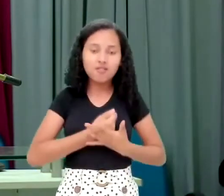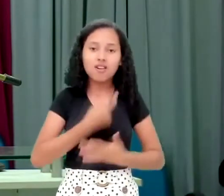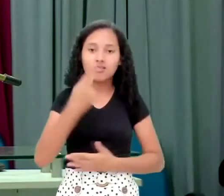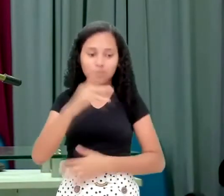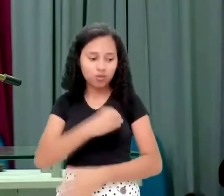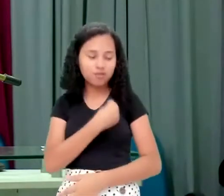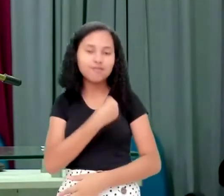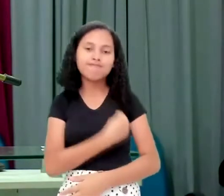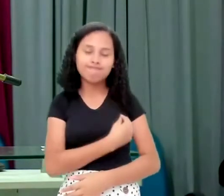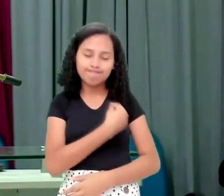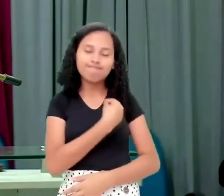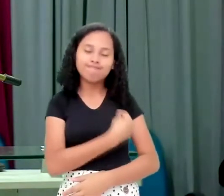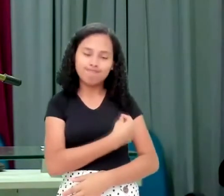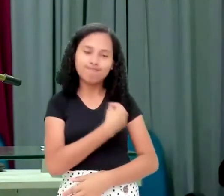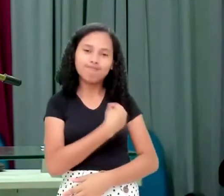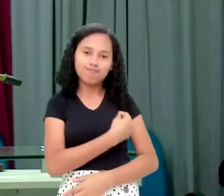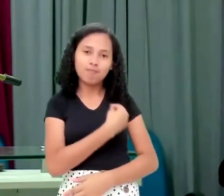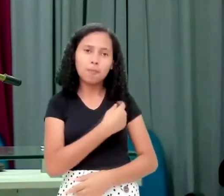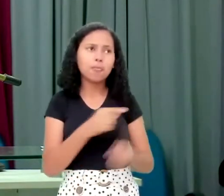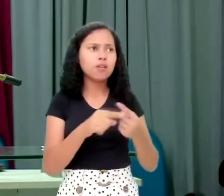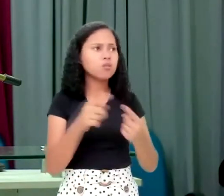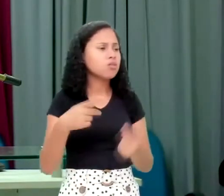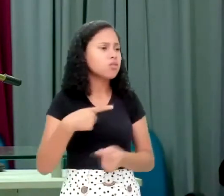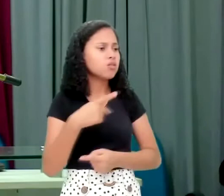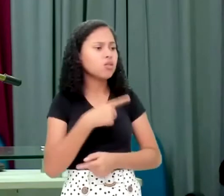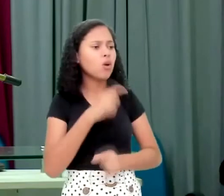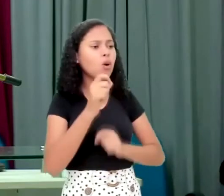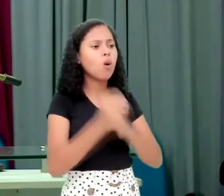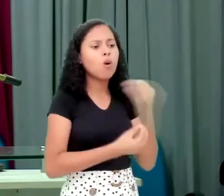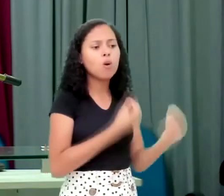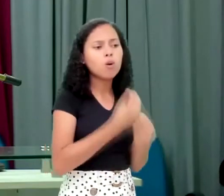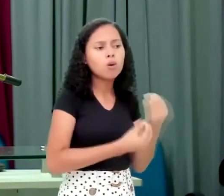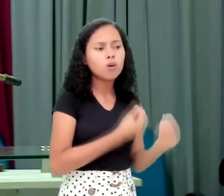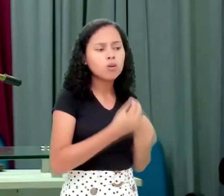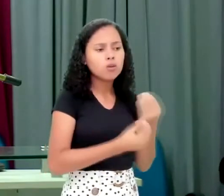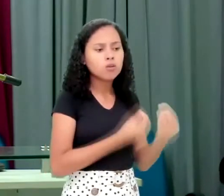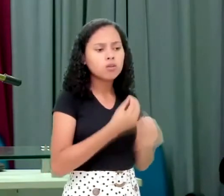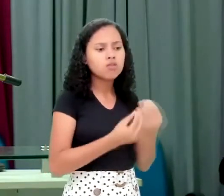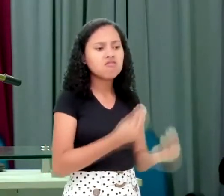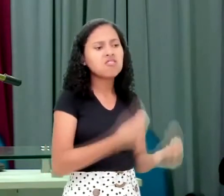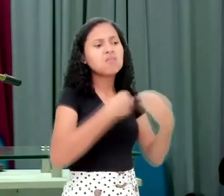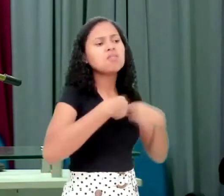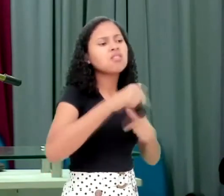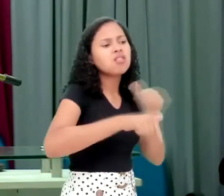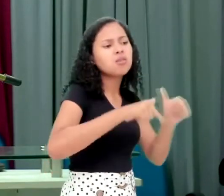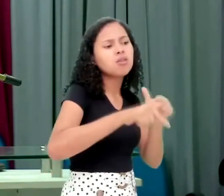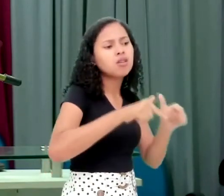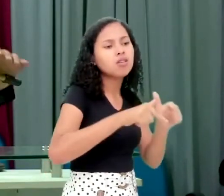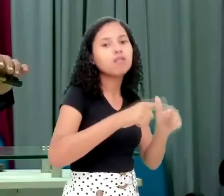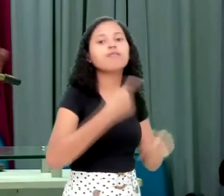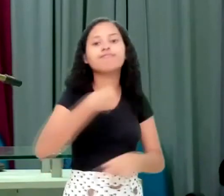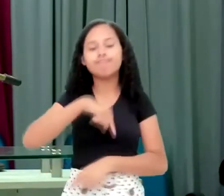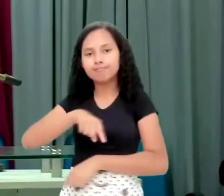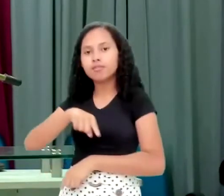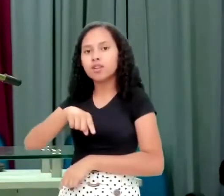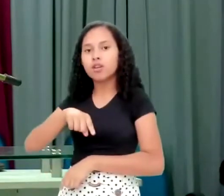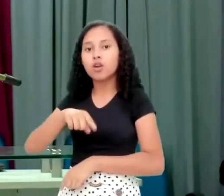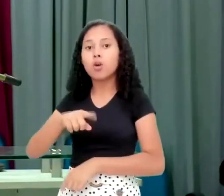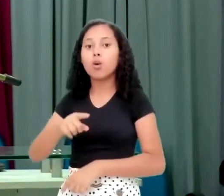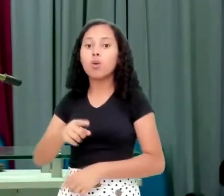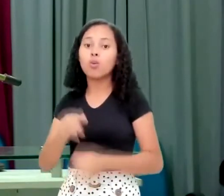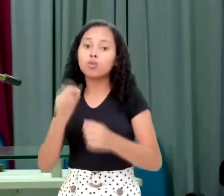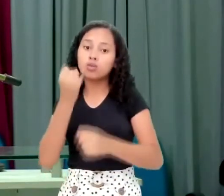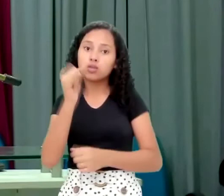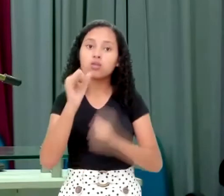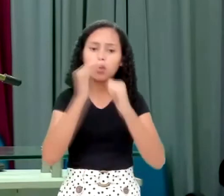alma. Aleluia! Mas pastor, como é que a palavra de Deus vai me dar emprego? Vai! Quando você orar o Senhor mostrando